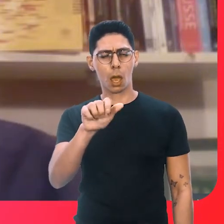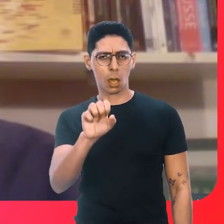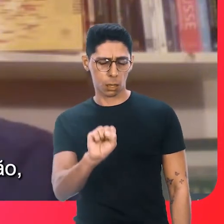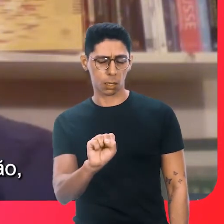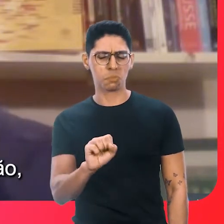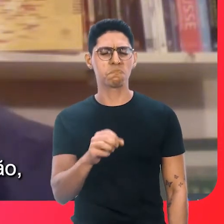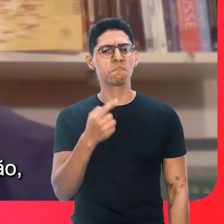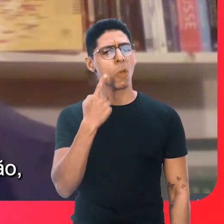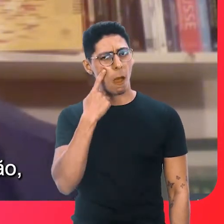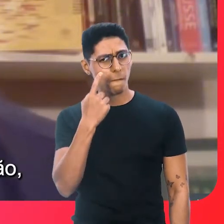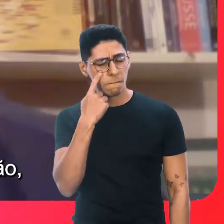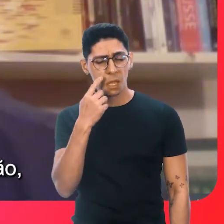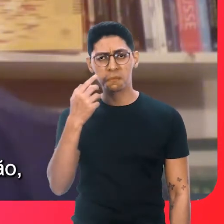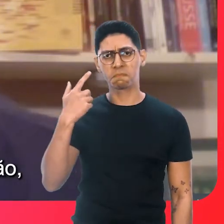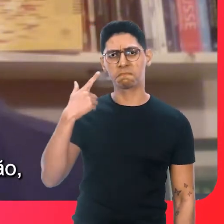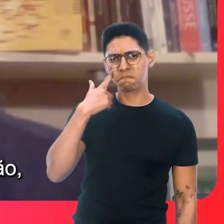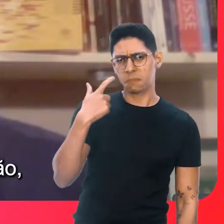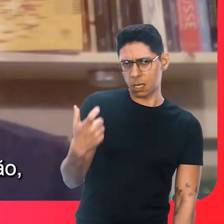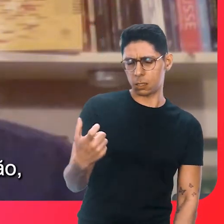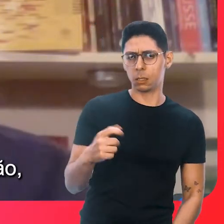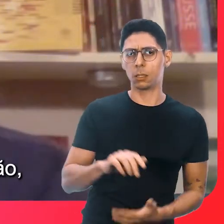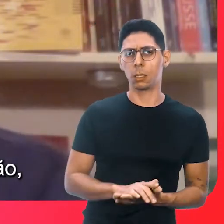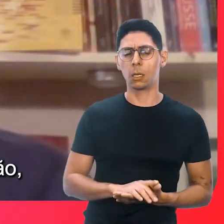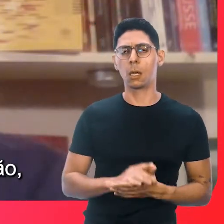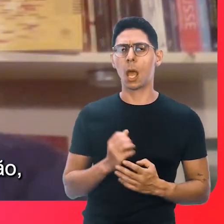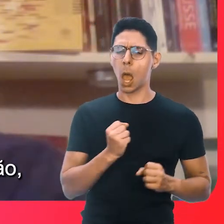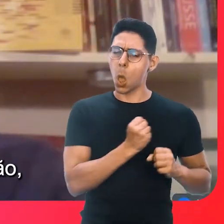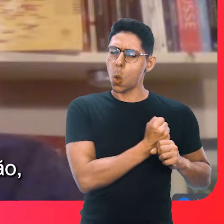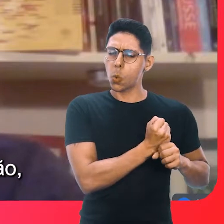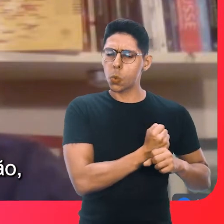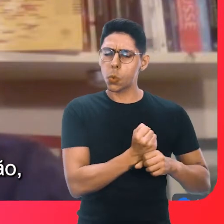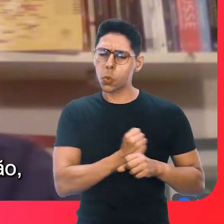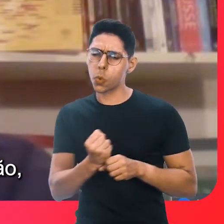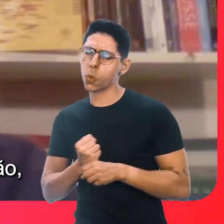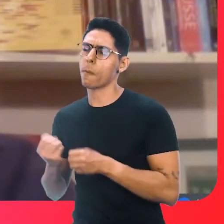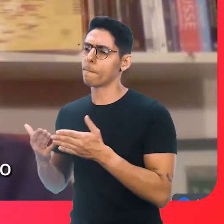depois de alguns anos de luta, de reivindicação,